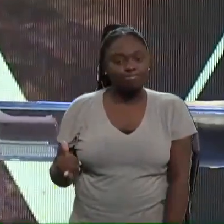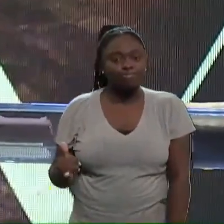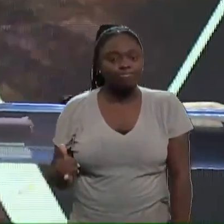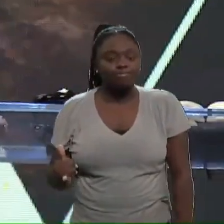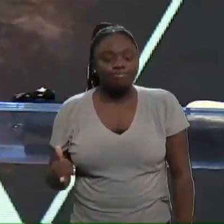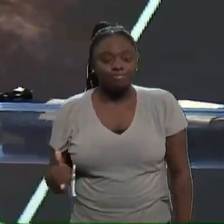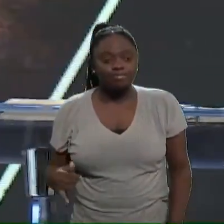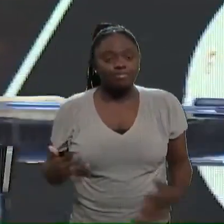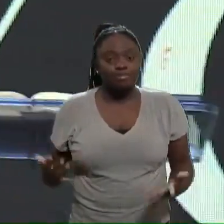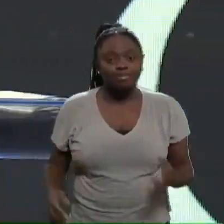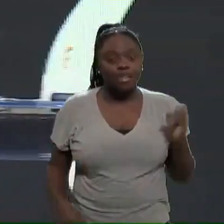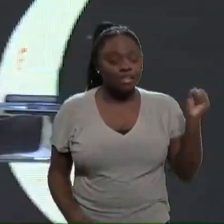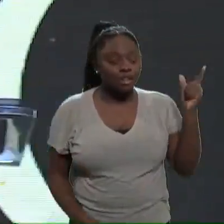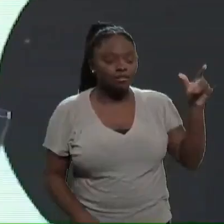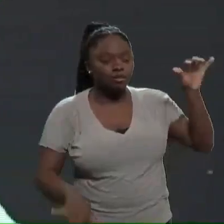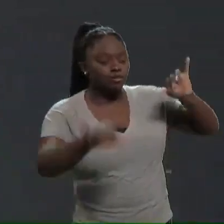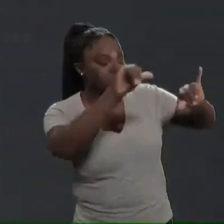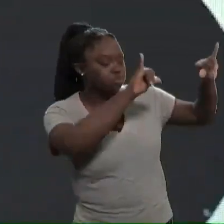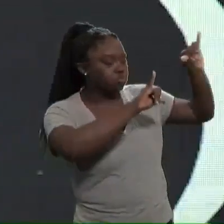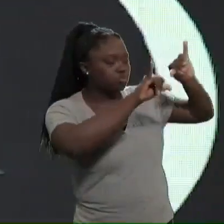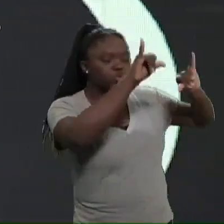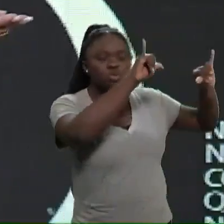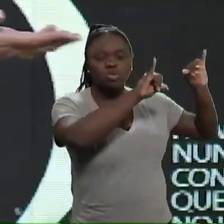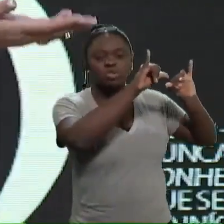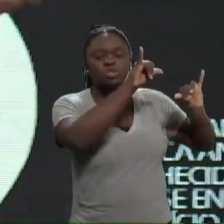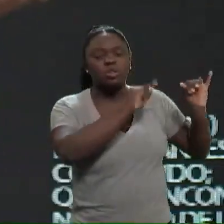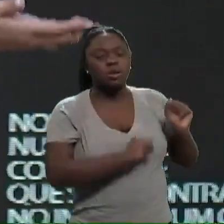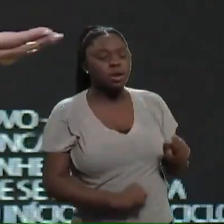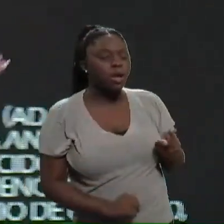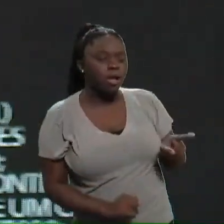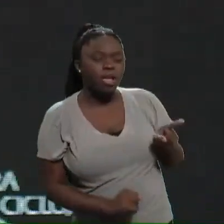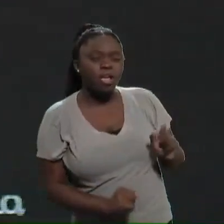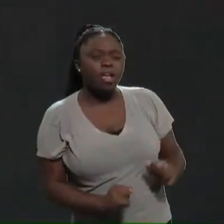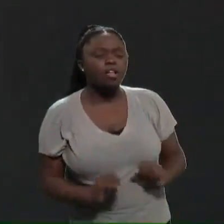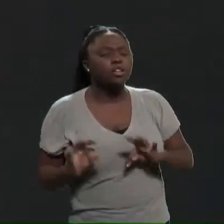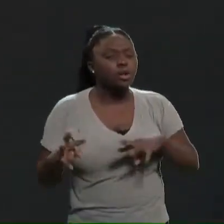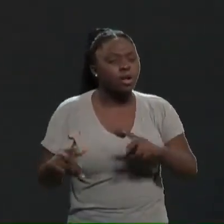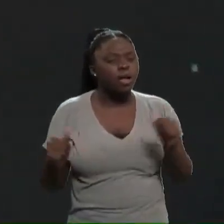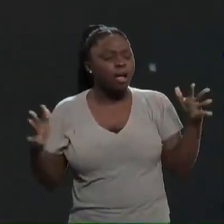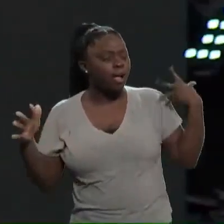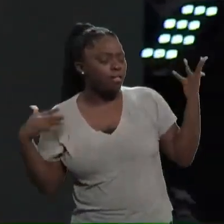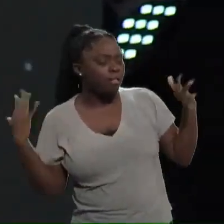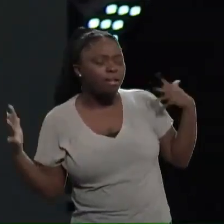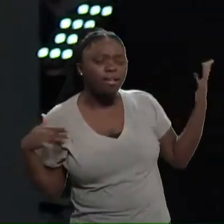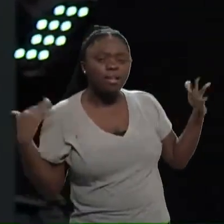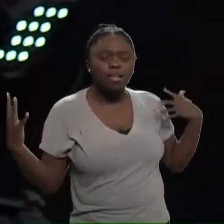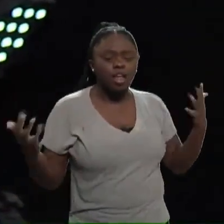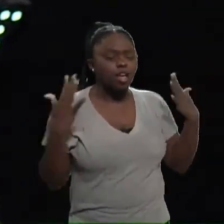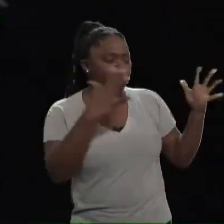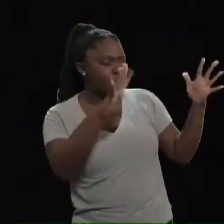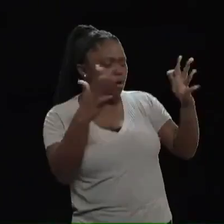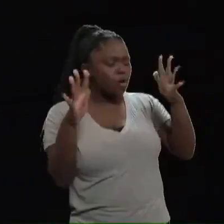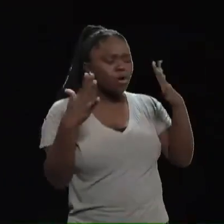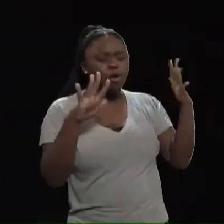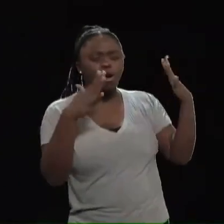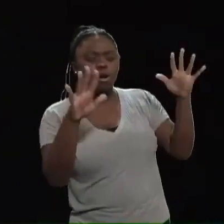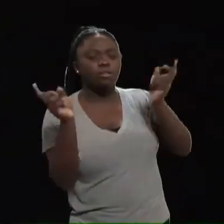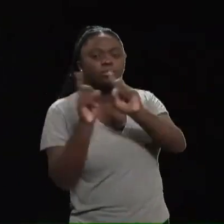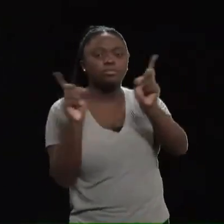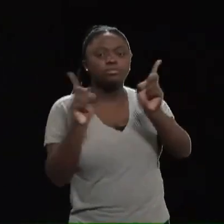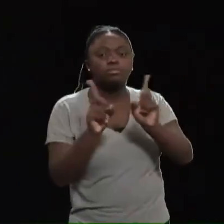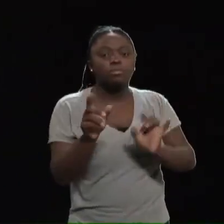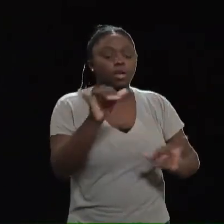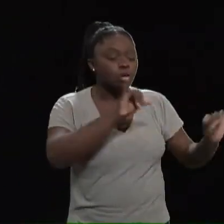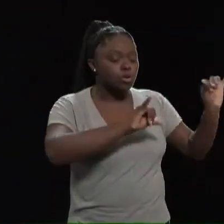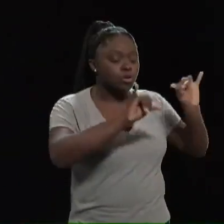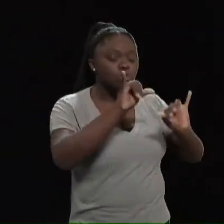E quando Davi é ungido, Davi não é ungido com louvores, Davi não é ungido com aplausos, Davi está sendo